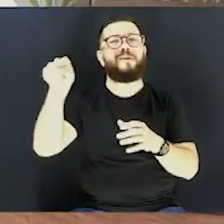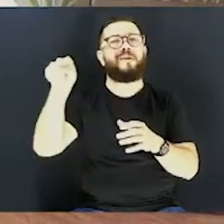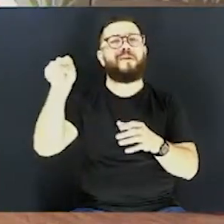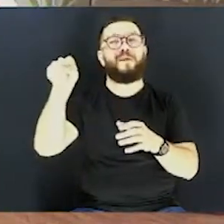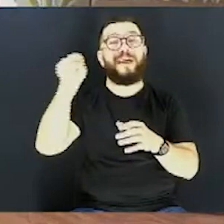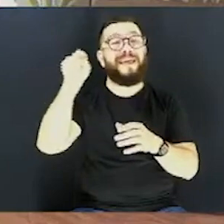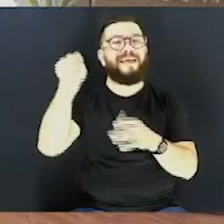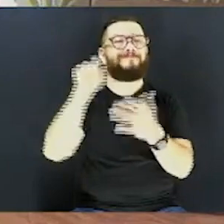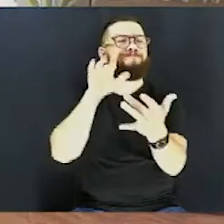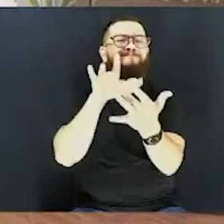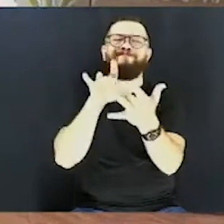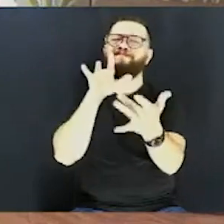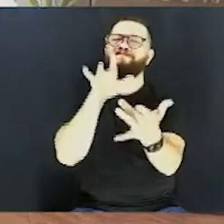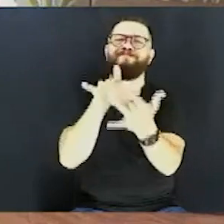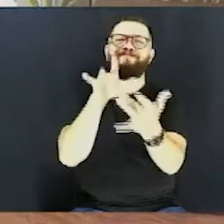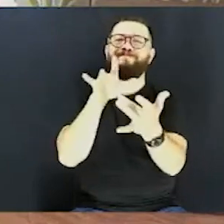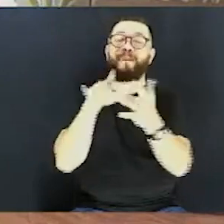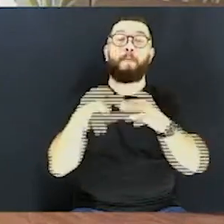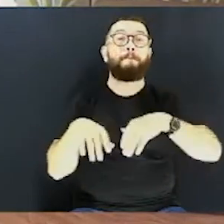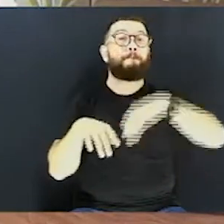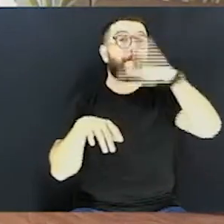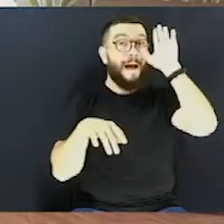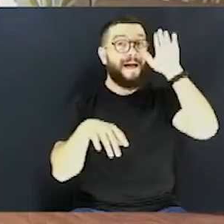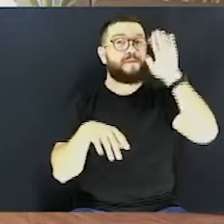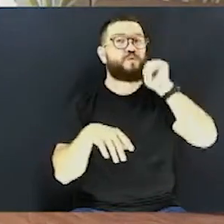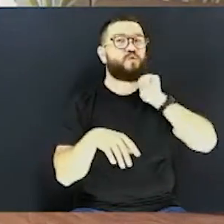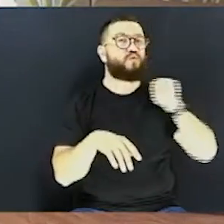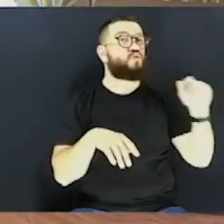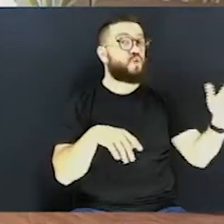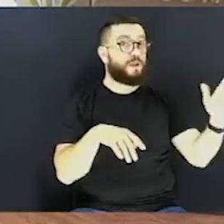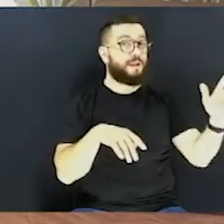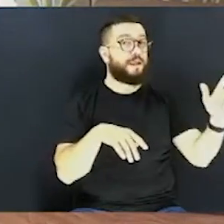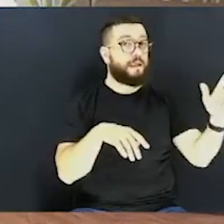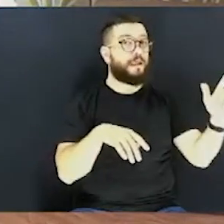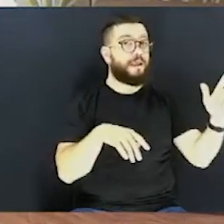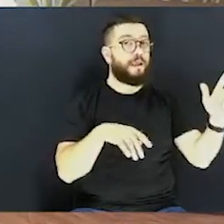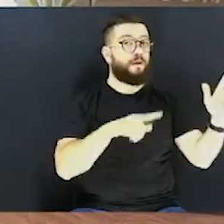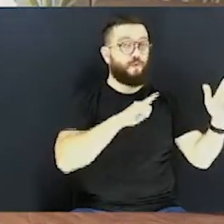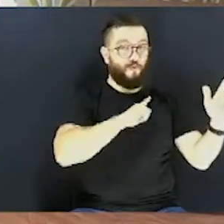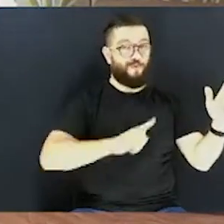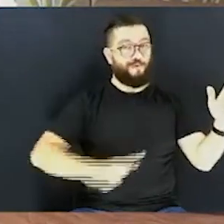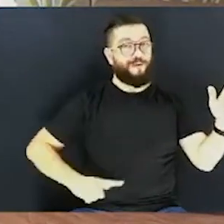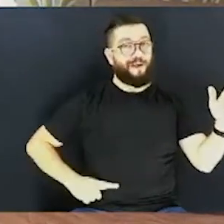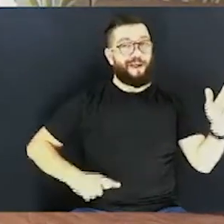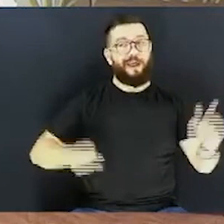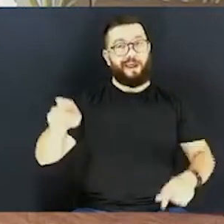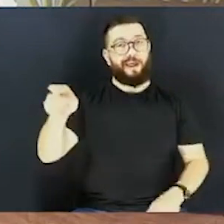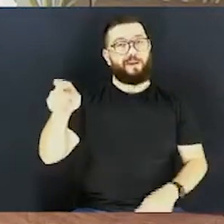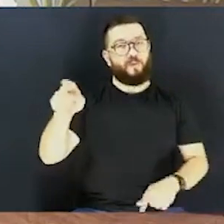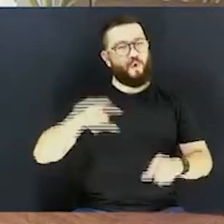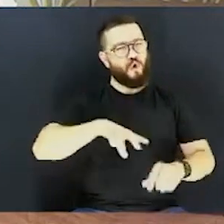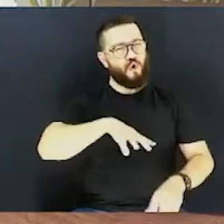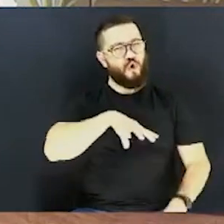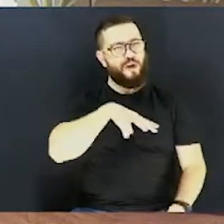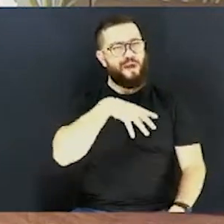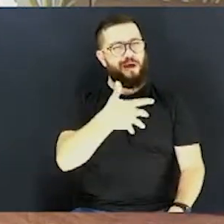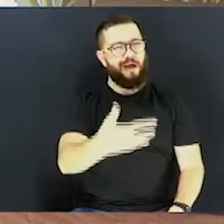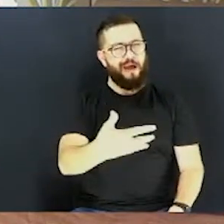e vai fazer essa, desenvolver essa sua atividade num ato de coragem, de